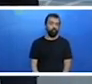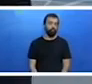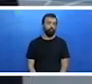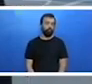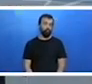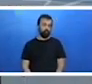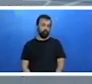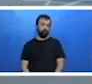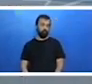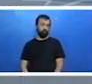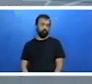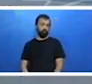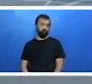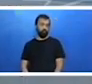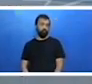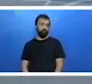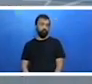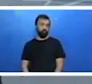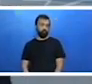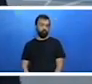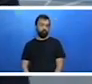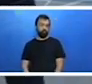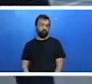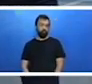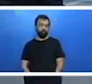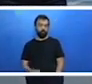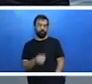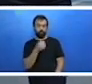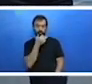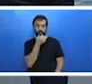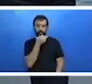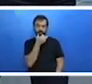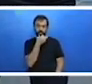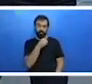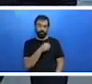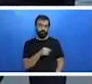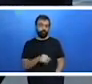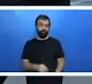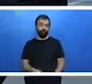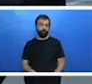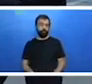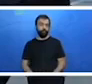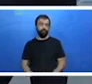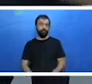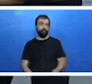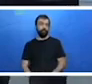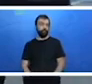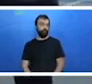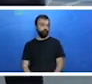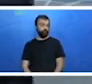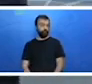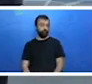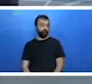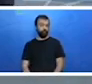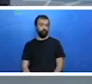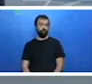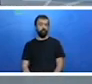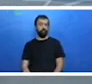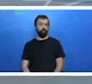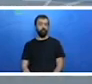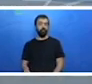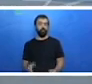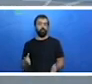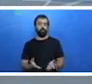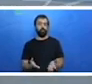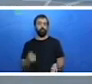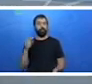Lembram-se das barrinhas? Lembram-se, né? Com certeza. O que nós vamos relembrar agora no